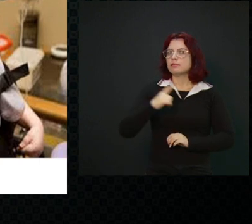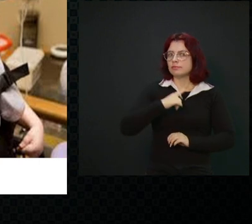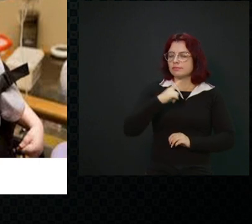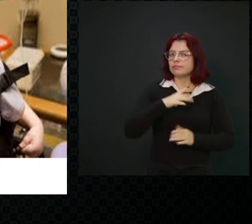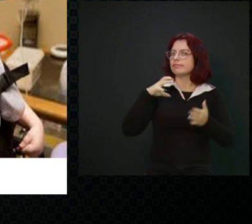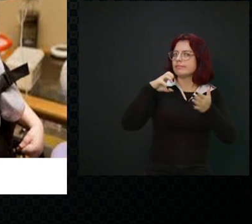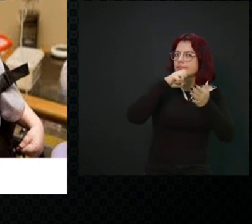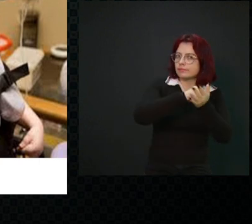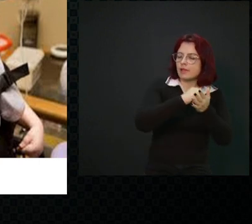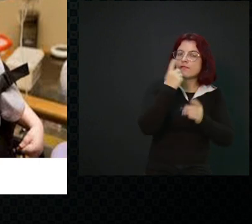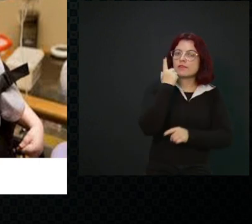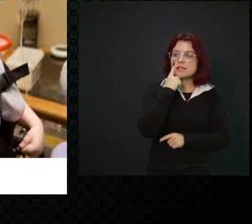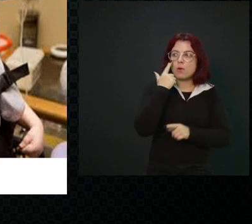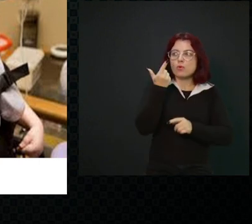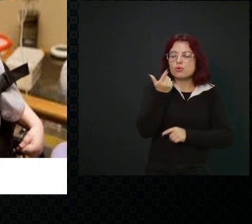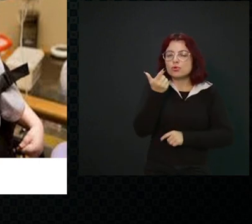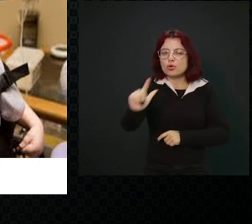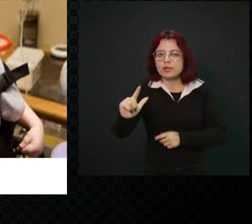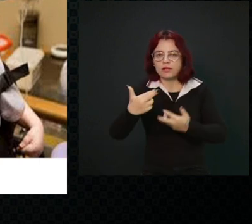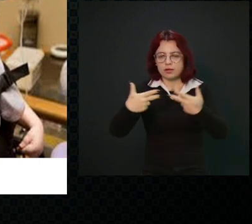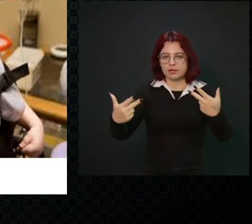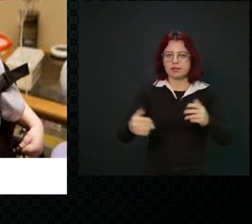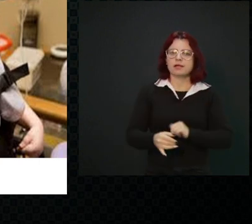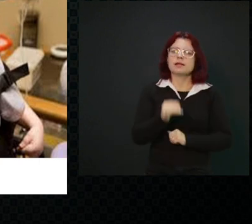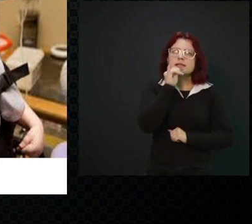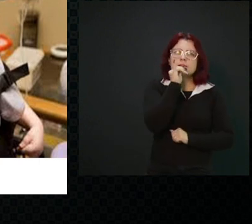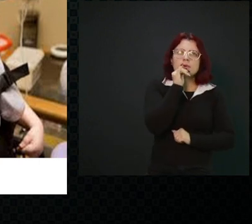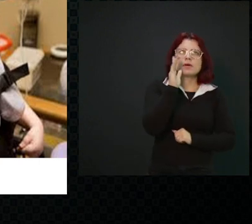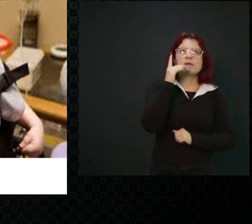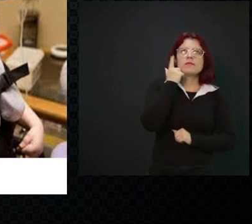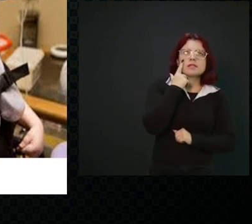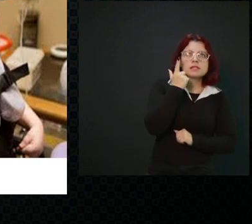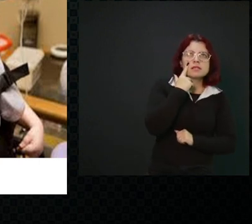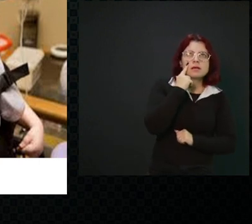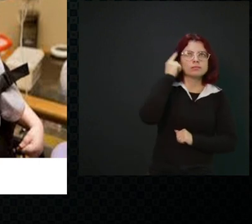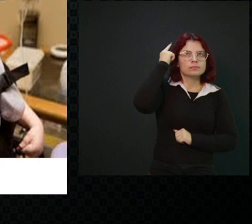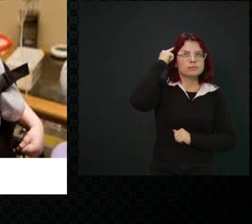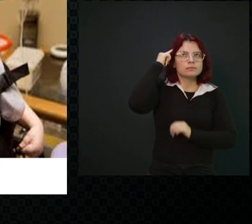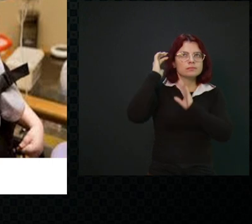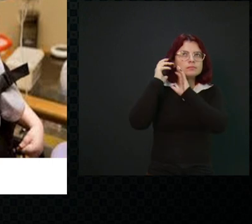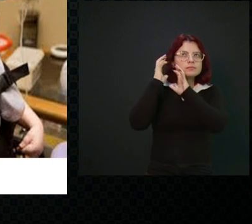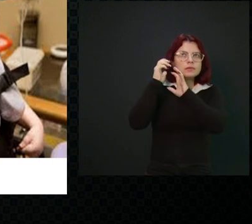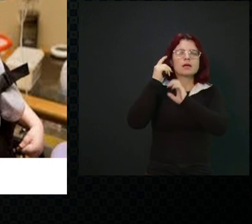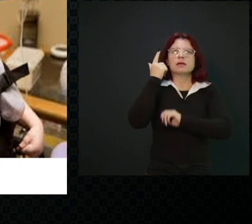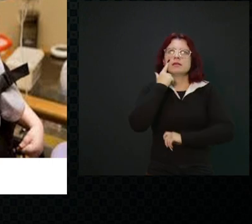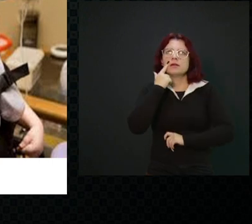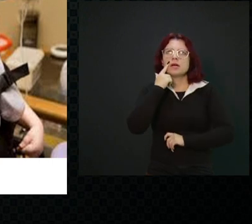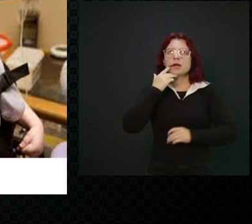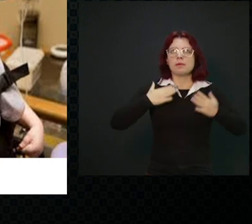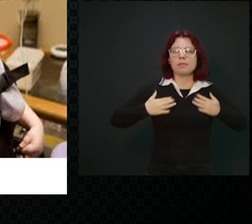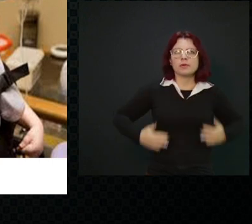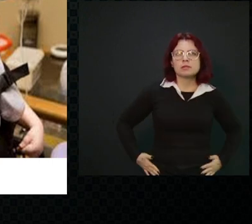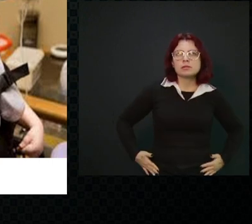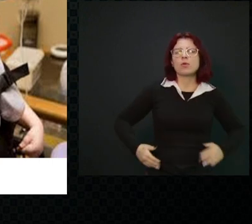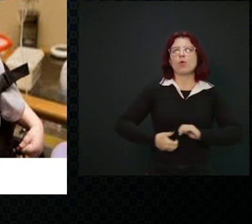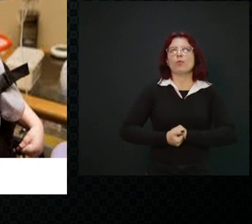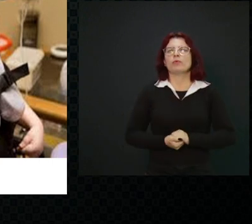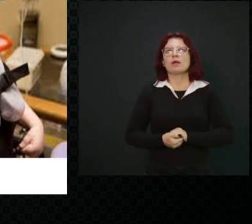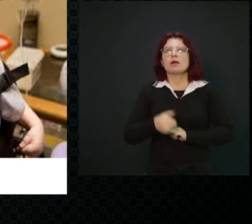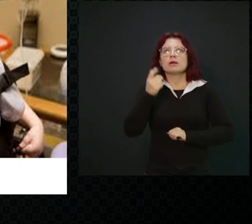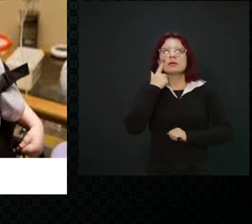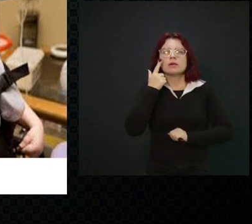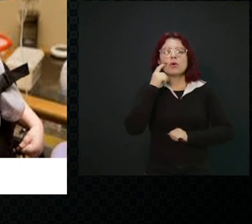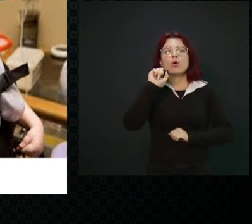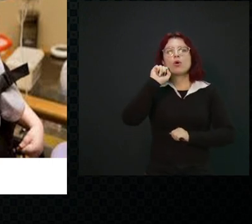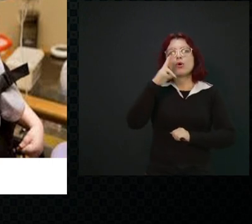outro comprometimento. Então, ele pode ser o intelectual, pode ser o físico-neuromotor, ou pode ser também um